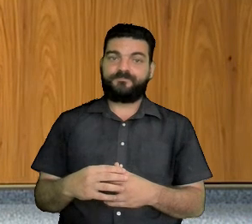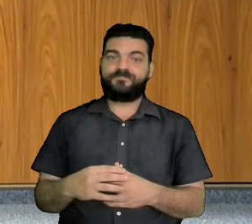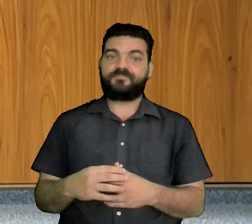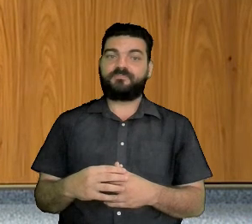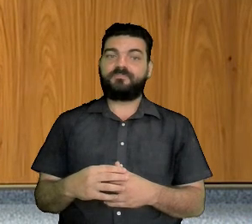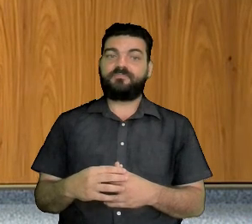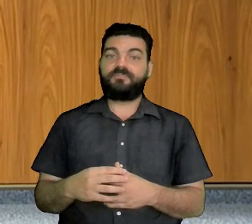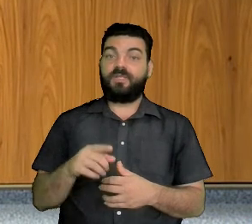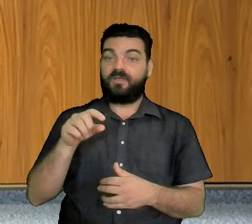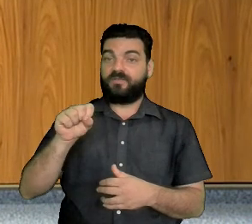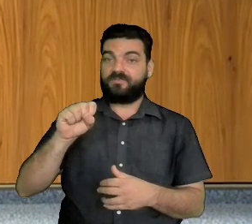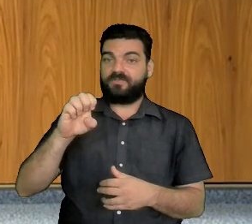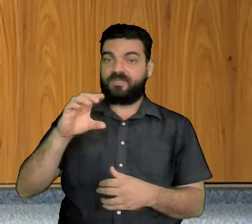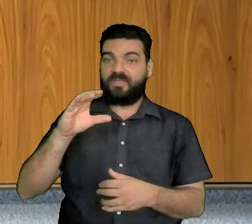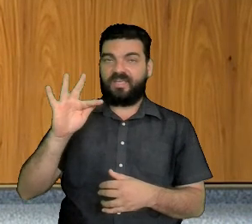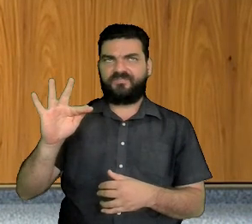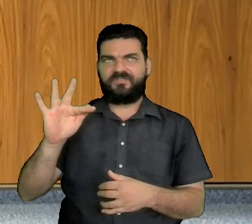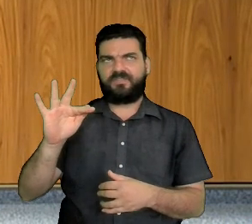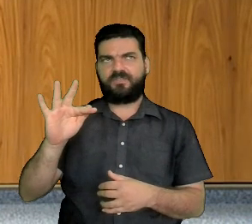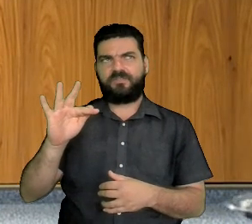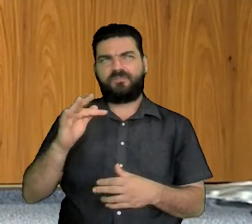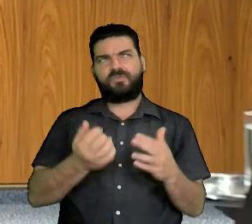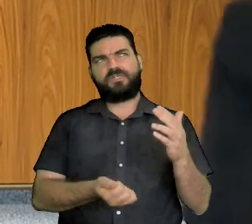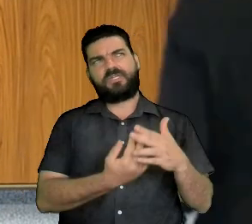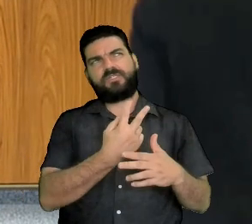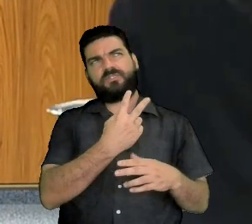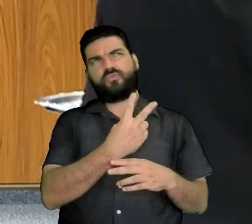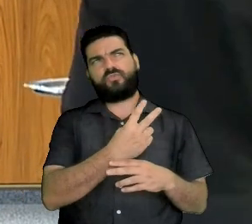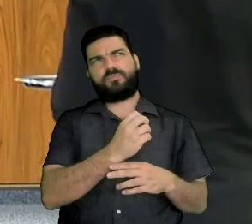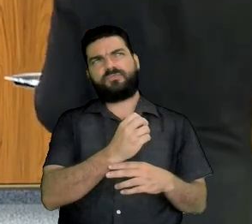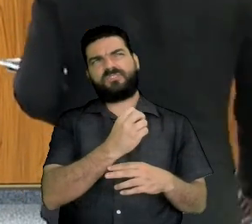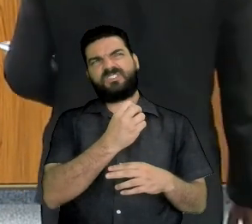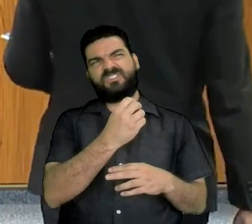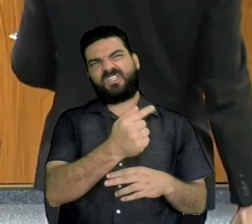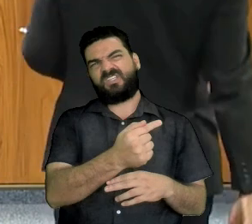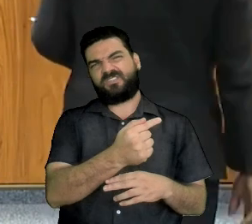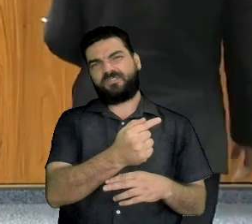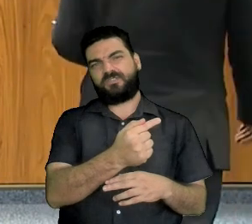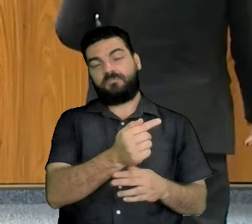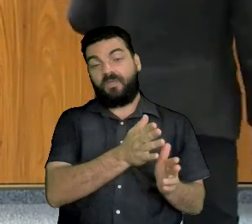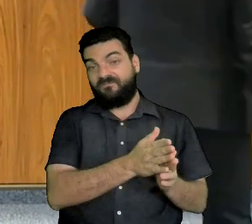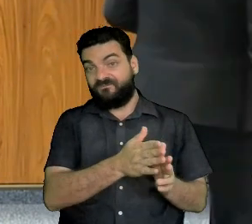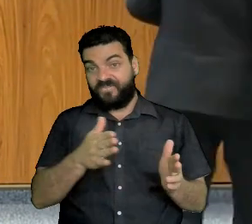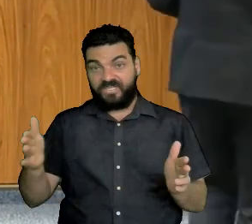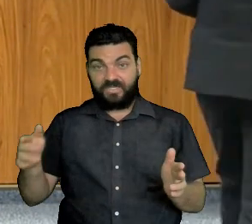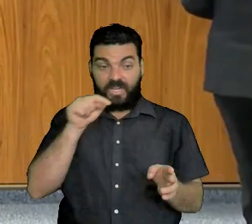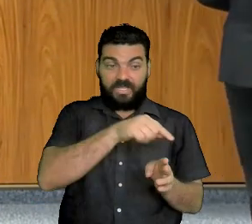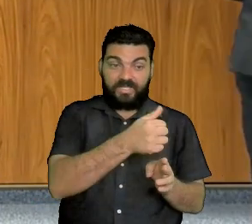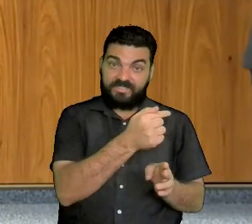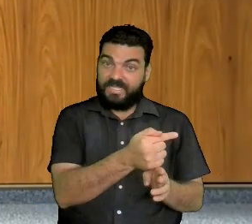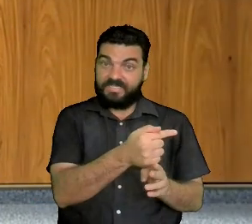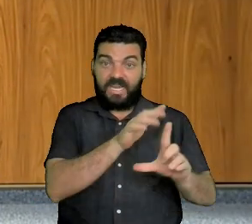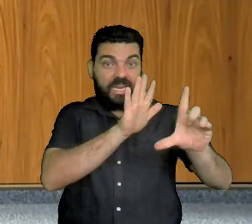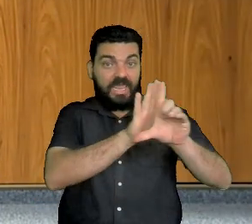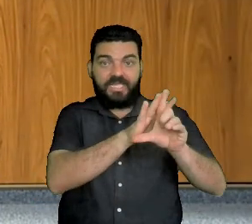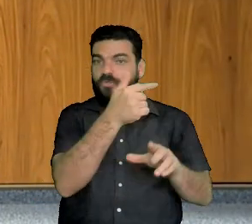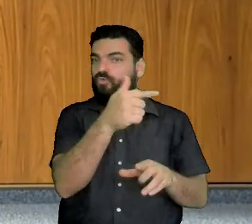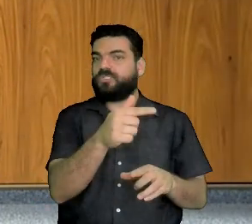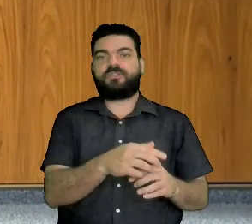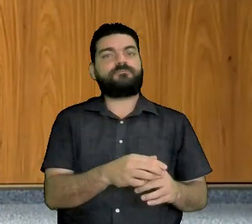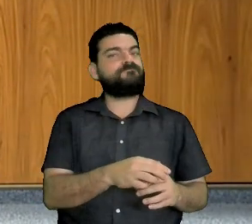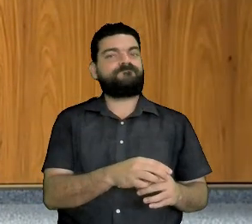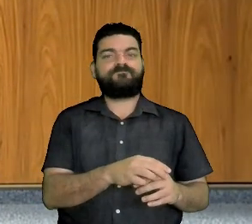A SECAF ela existe desde 2007. Quando ela foi implementada, nós não tínhamos normativos, leis, a